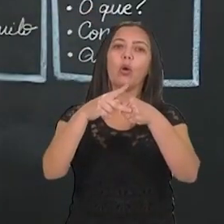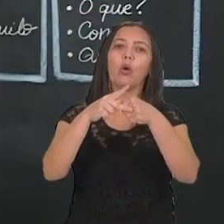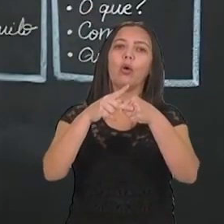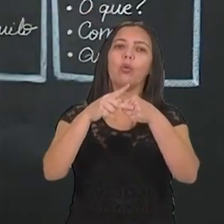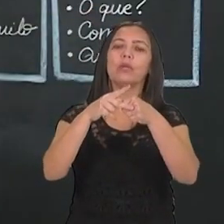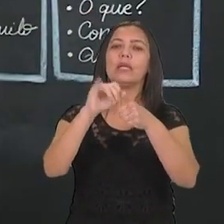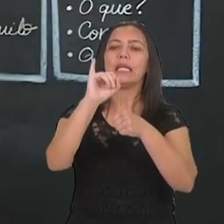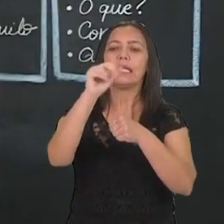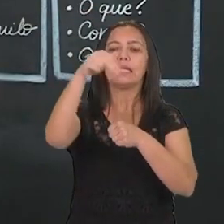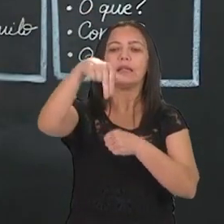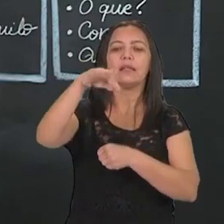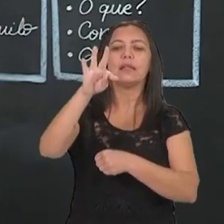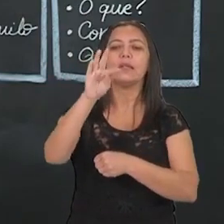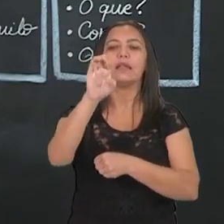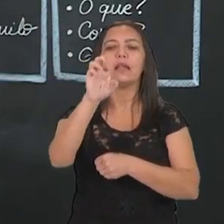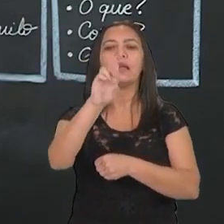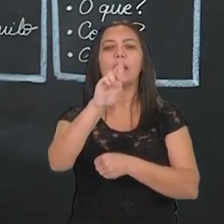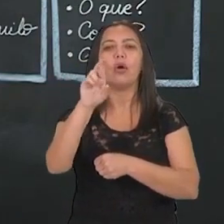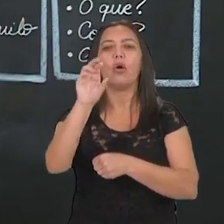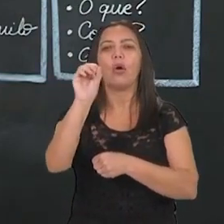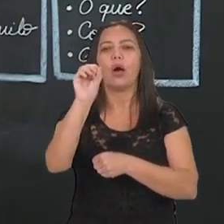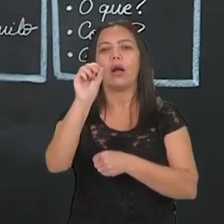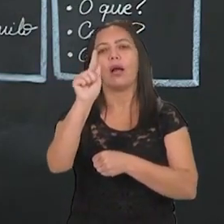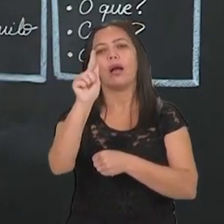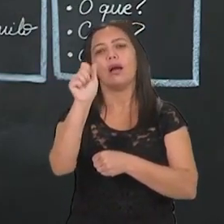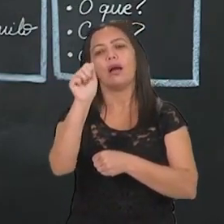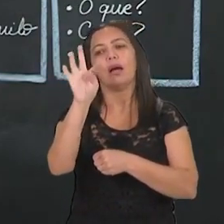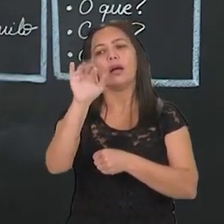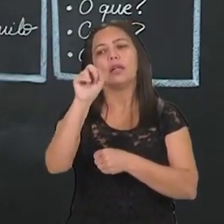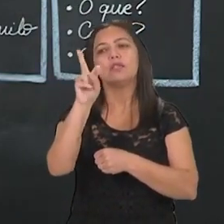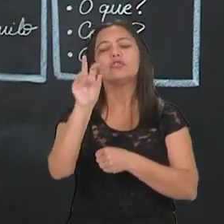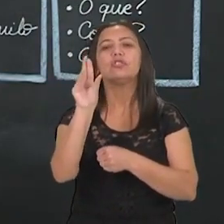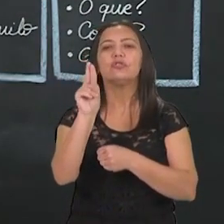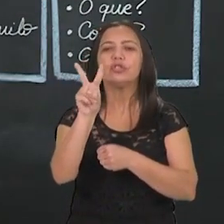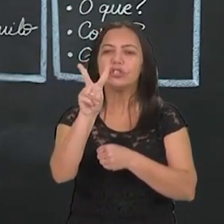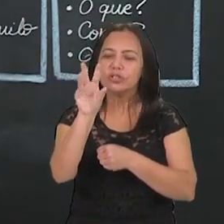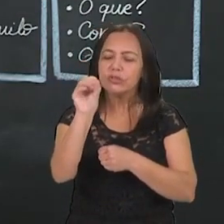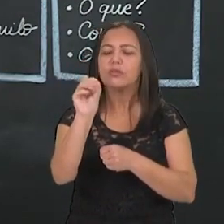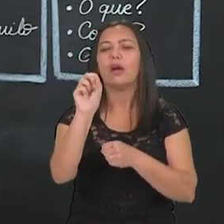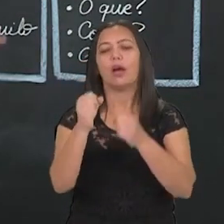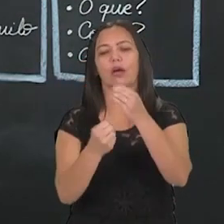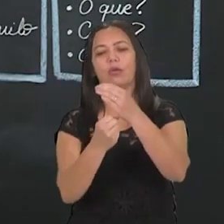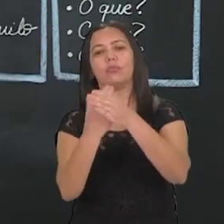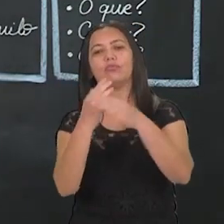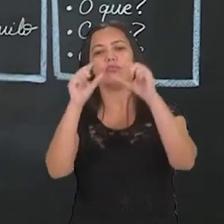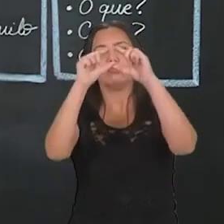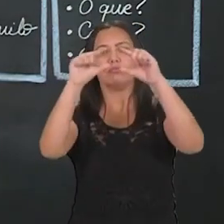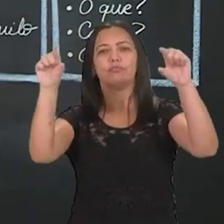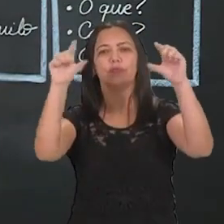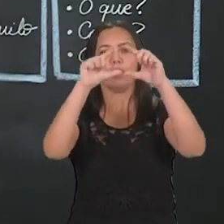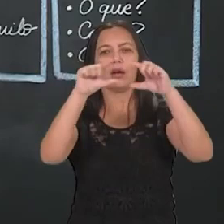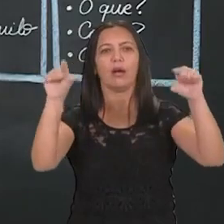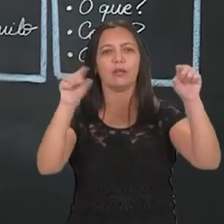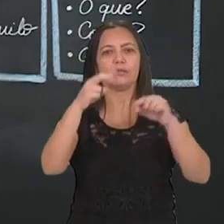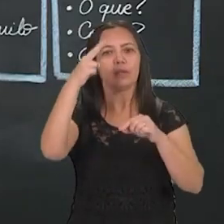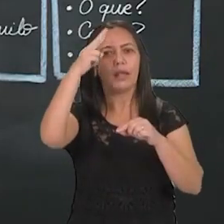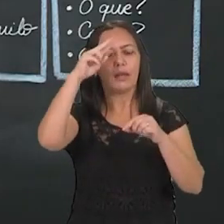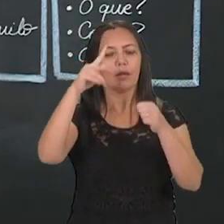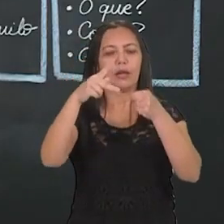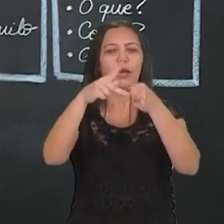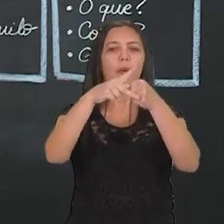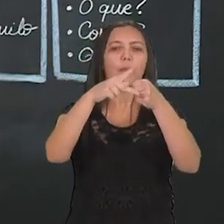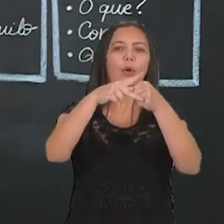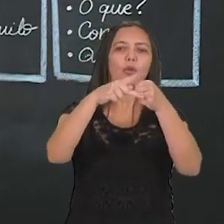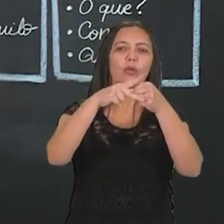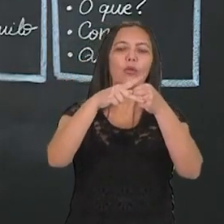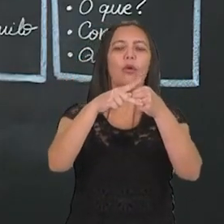aqueles usados para a construção de frases interrogativas, ok? Então vamos dar uma recapitulada?